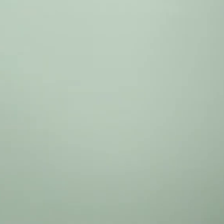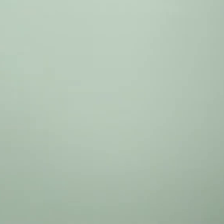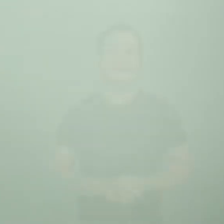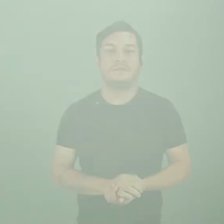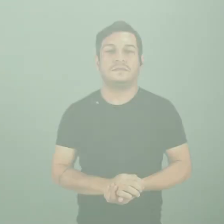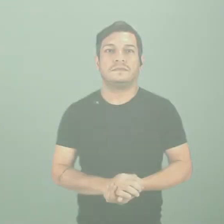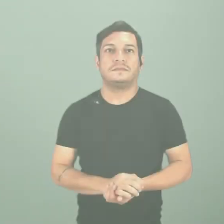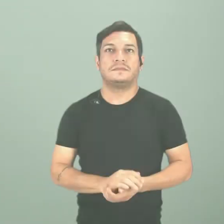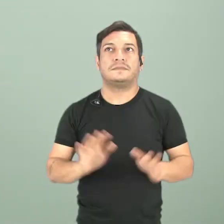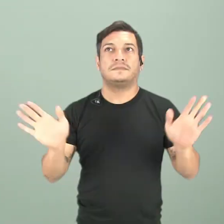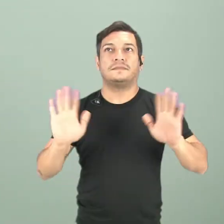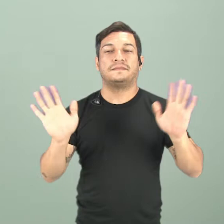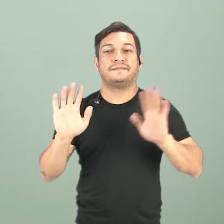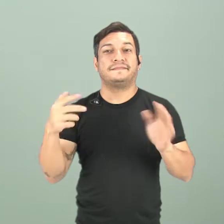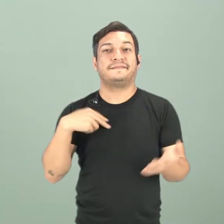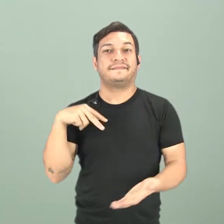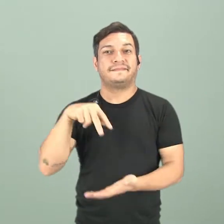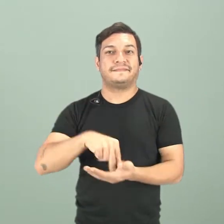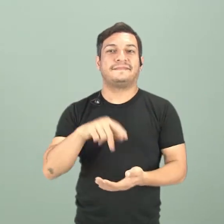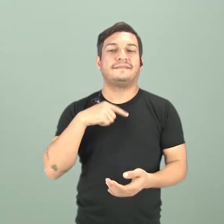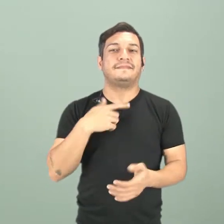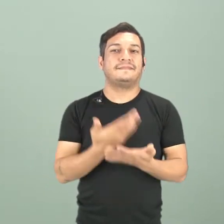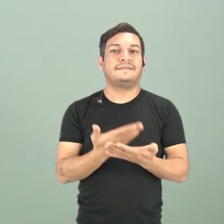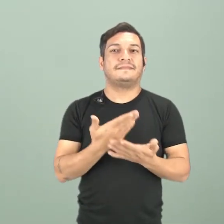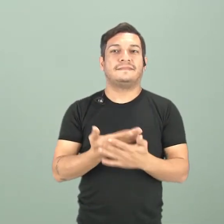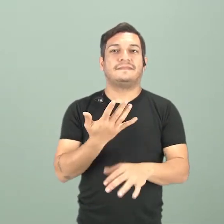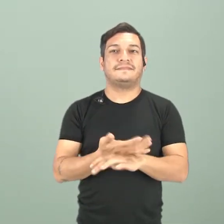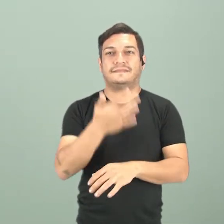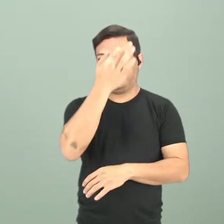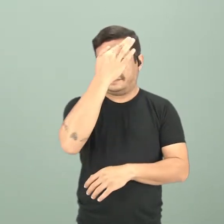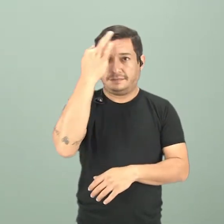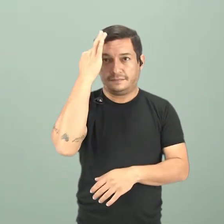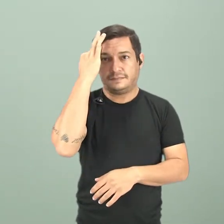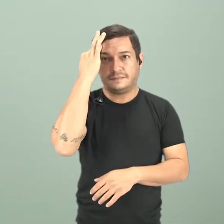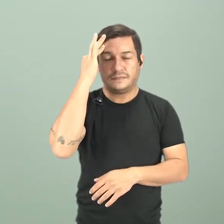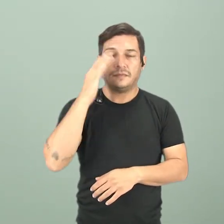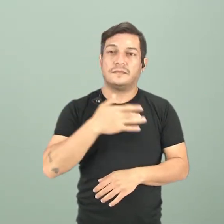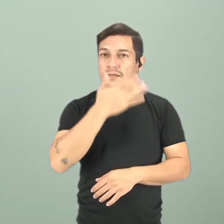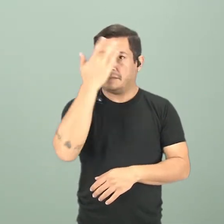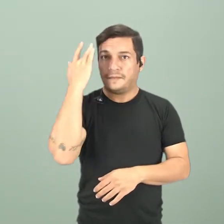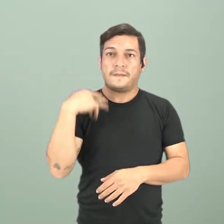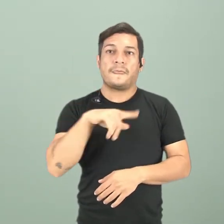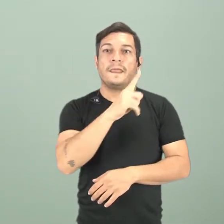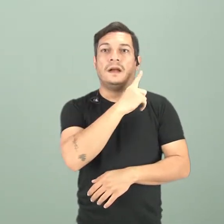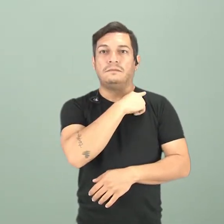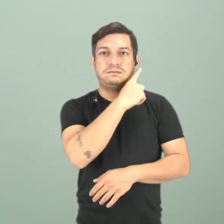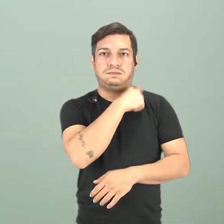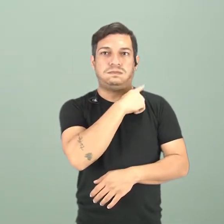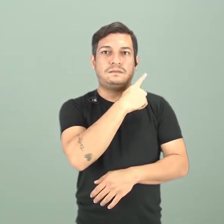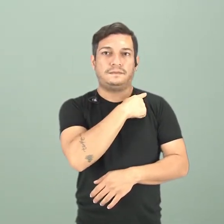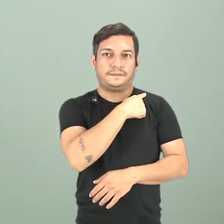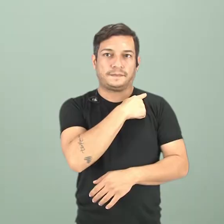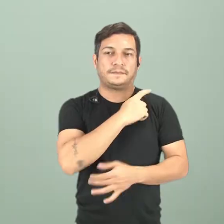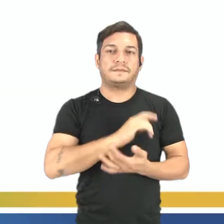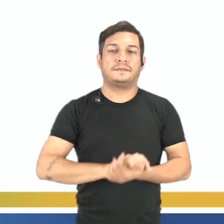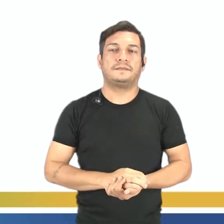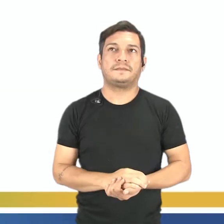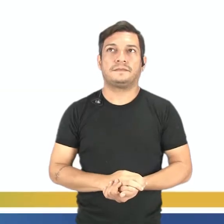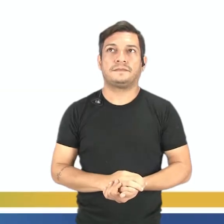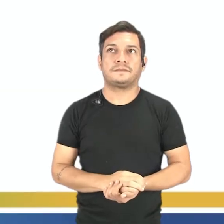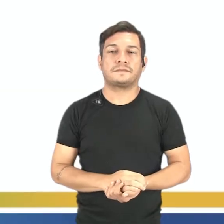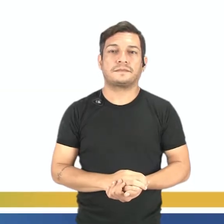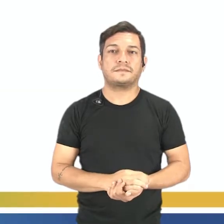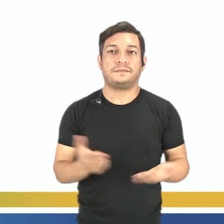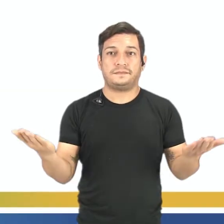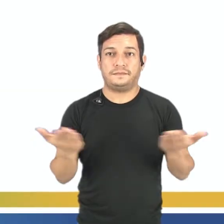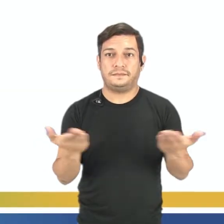Estou aqui para mais uma aula de filosofia com o pessoal da primeira série do ensino médio. Hoje nós